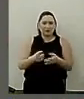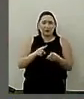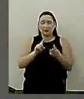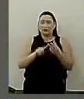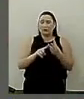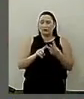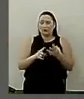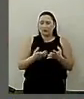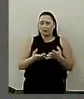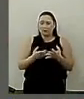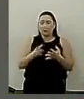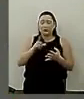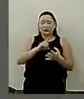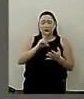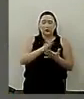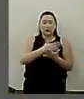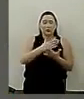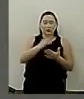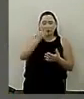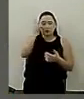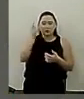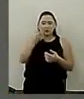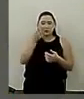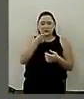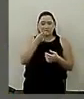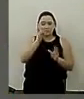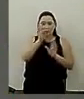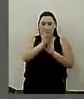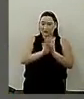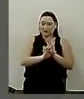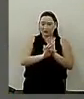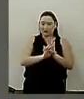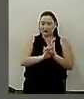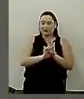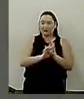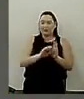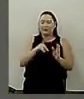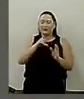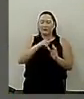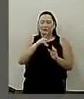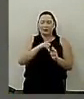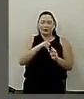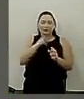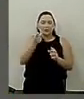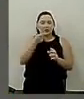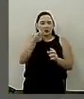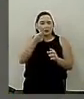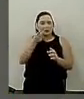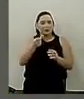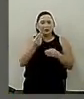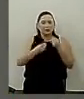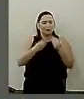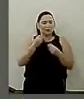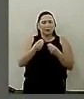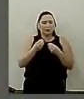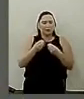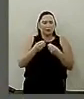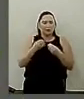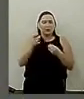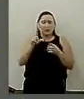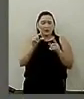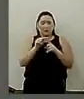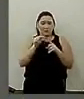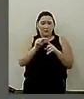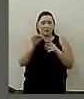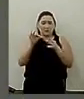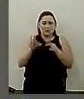Terceiro, alguns dizem que o texto afirma que Jesus repreendeu o vento, usando a mesma palavra